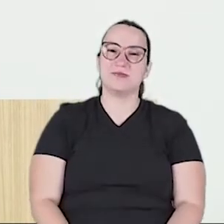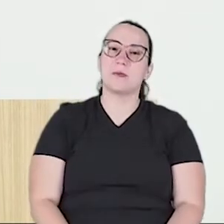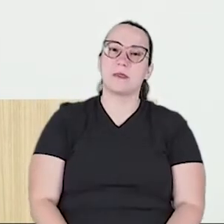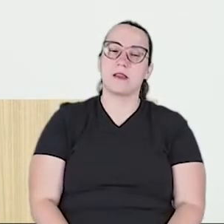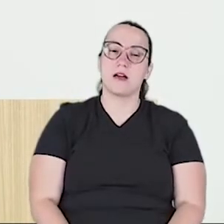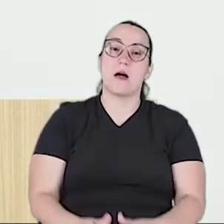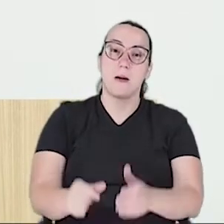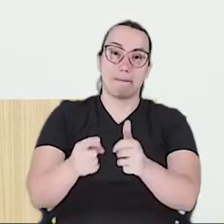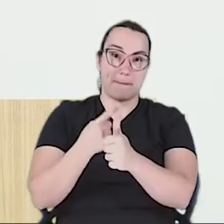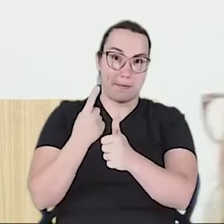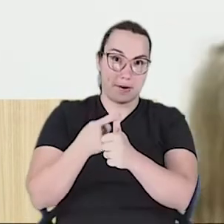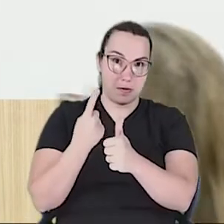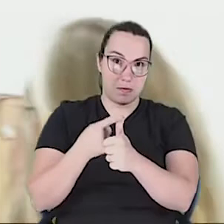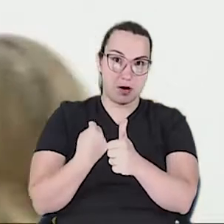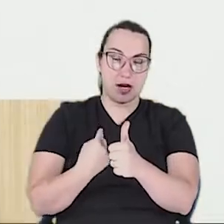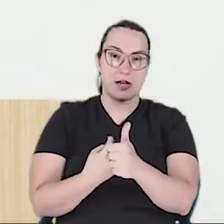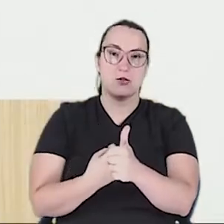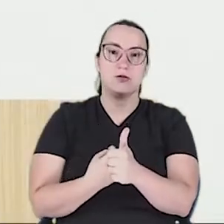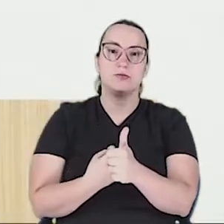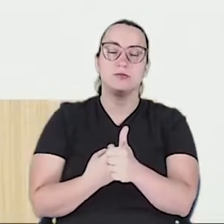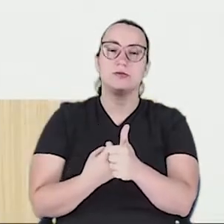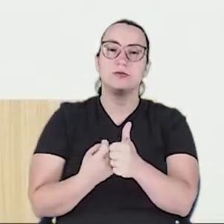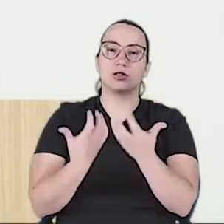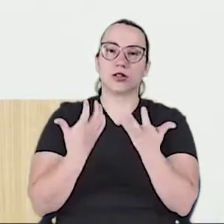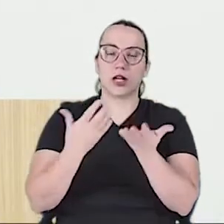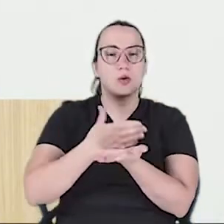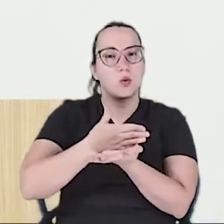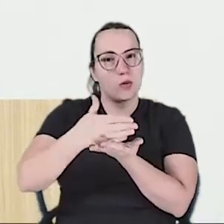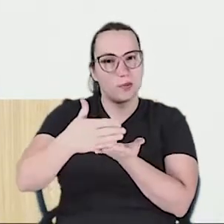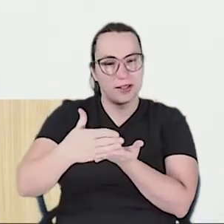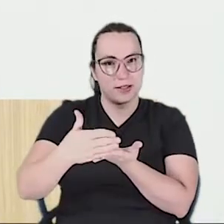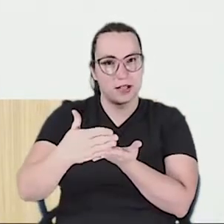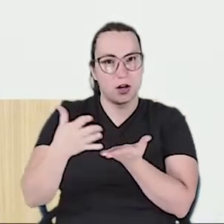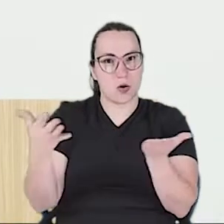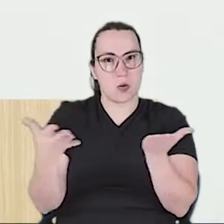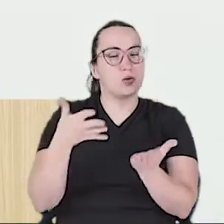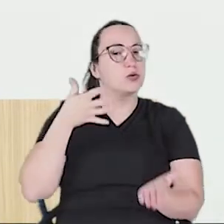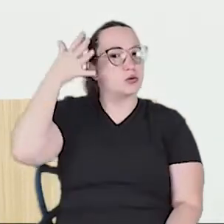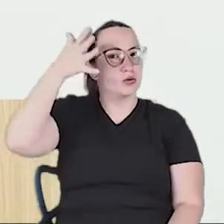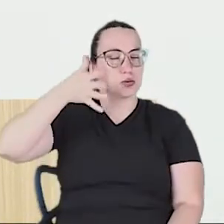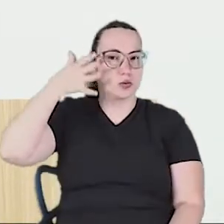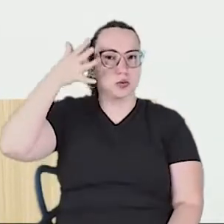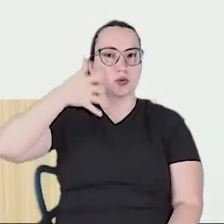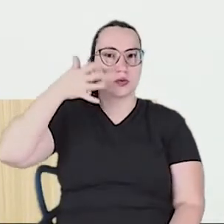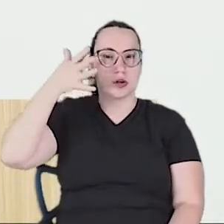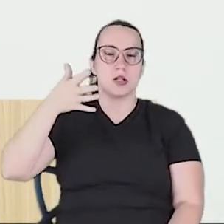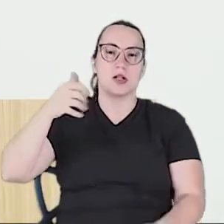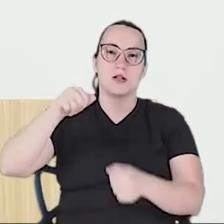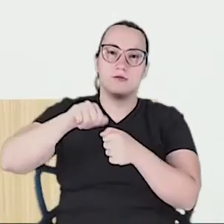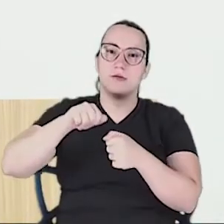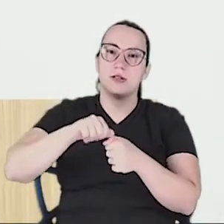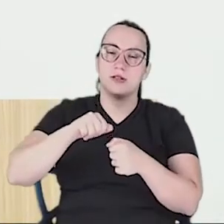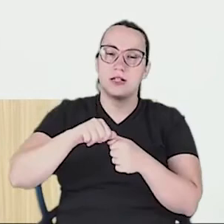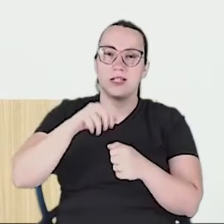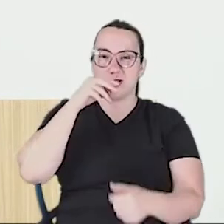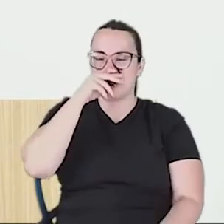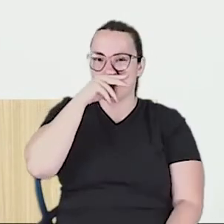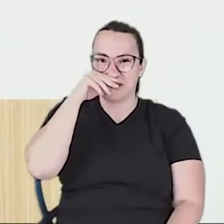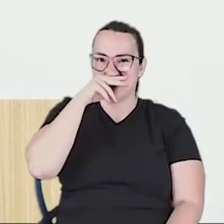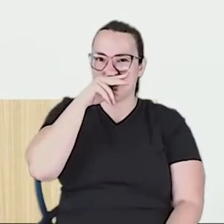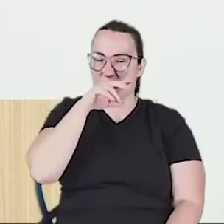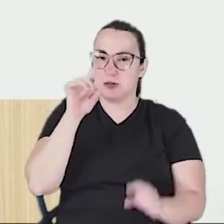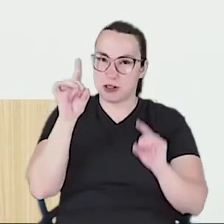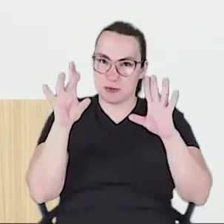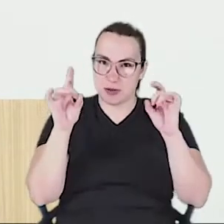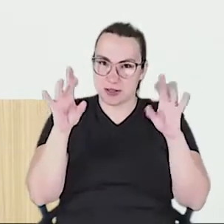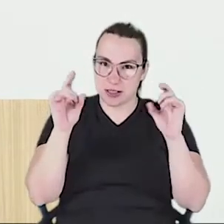Primeiramente, não gostaria de começar aqui hoje o meu discurso, fazendo aqui um especial, desejando